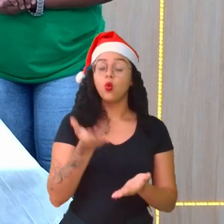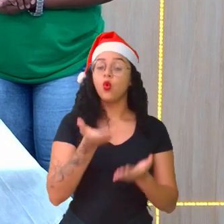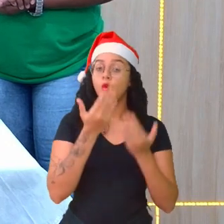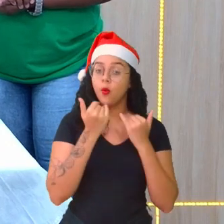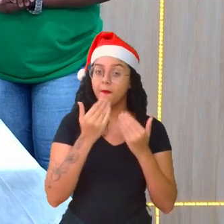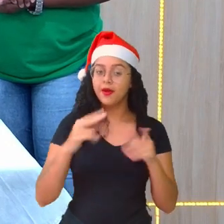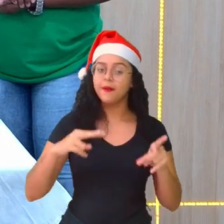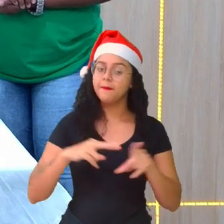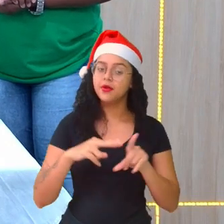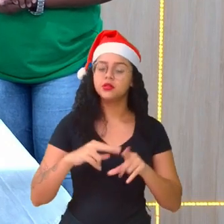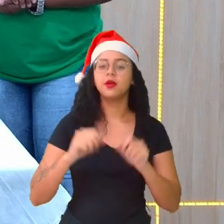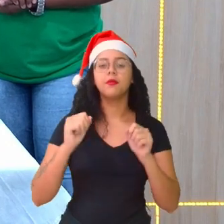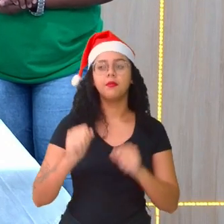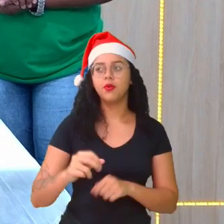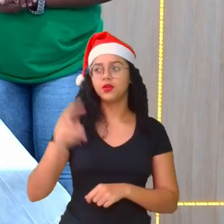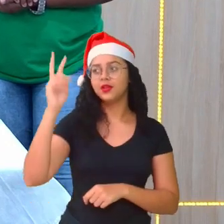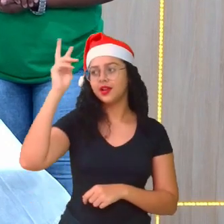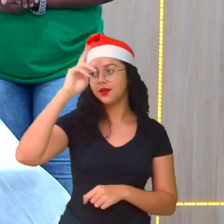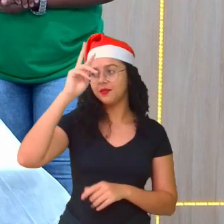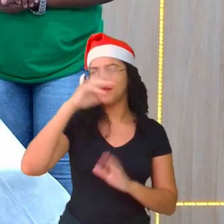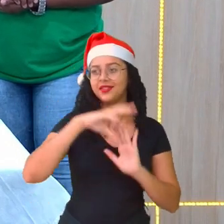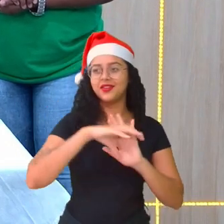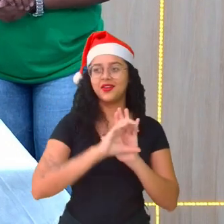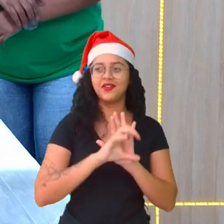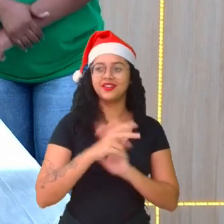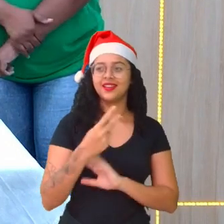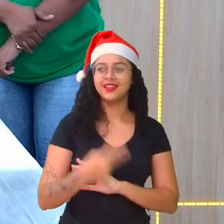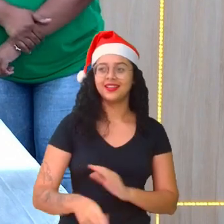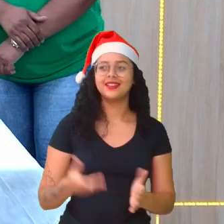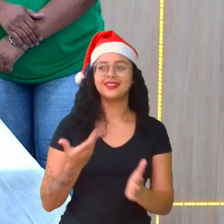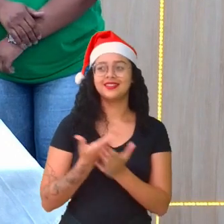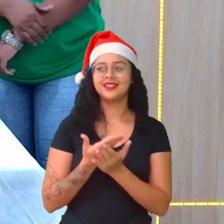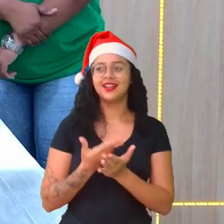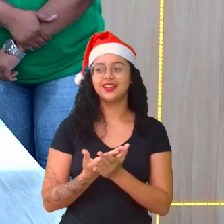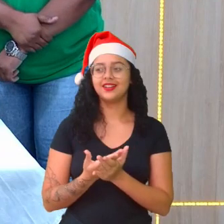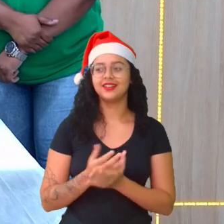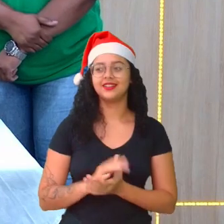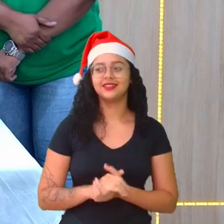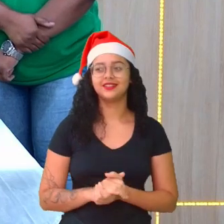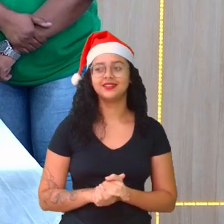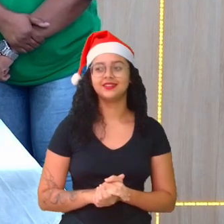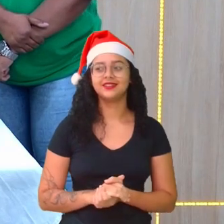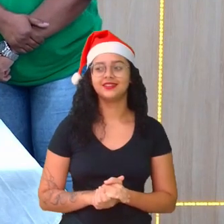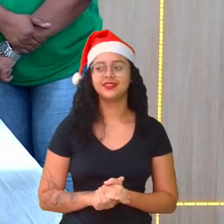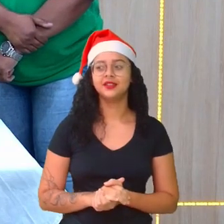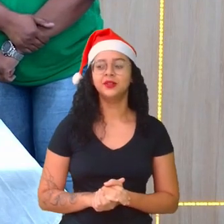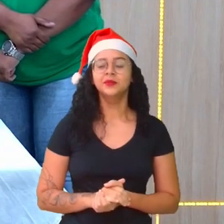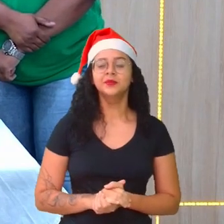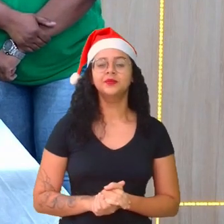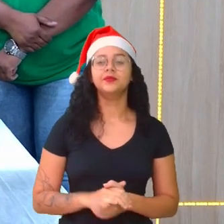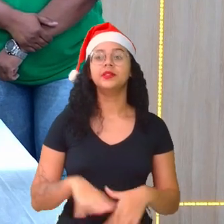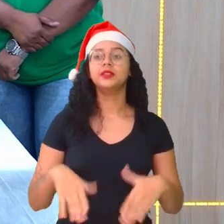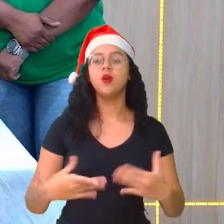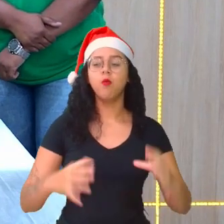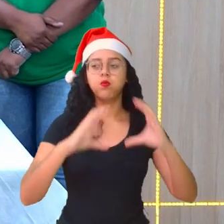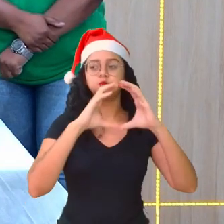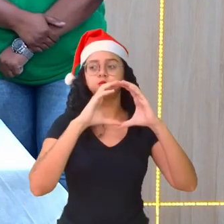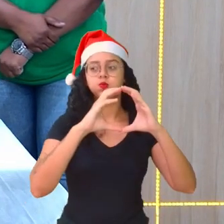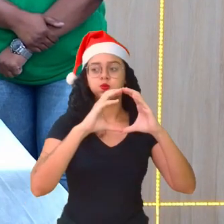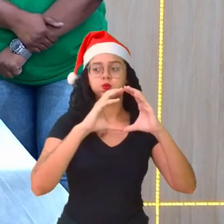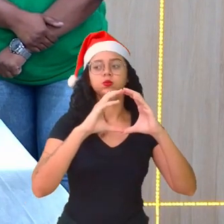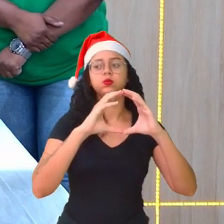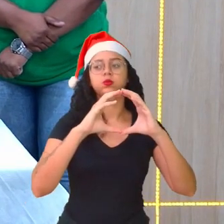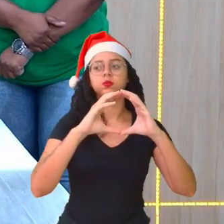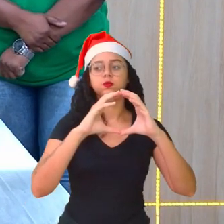conceitos matemáticos. Com certeza lembrará, viu? Sem dúvida. Se você traçar do centro, ó, aqui ó, do centro